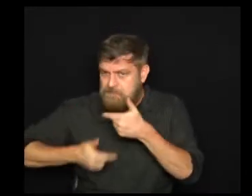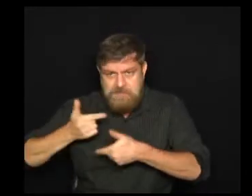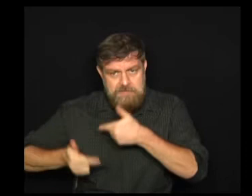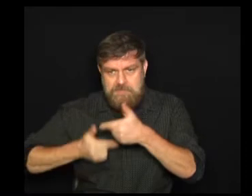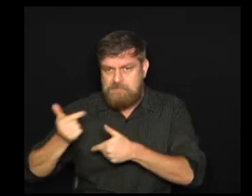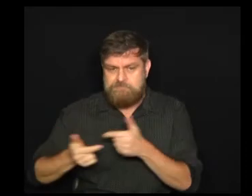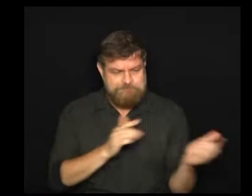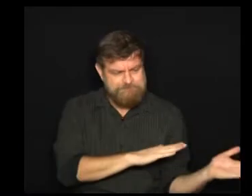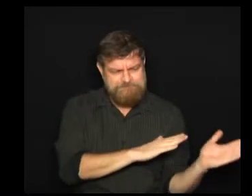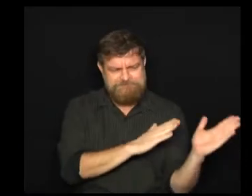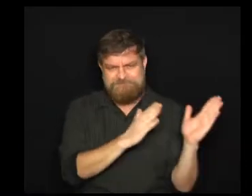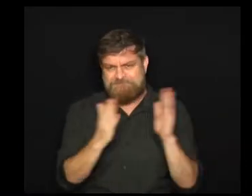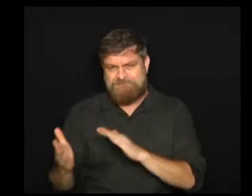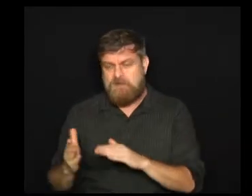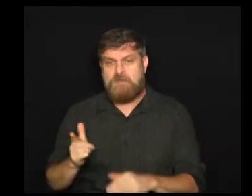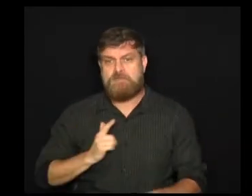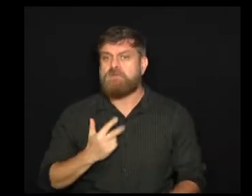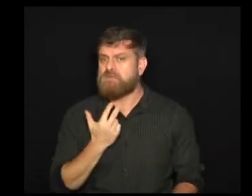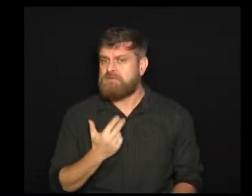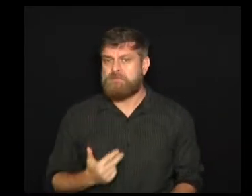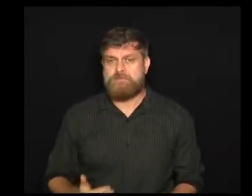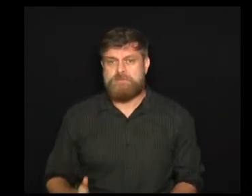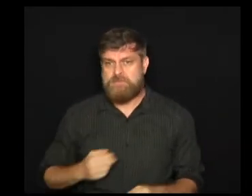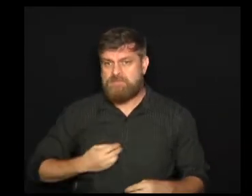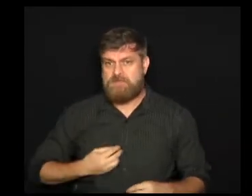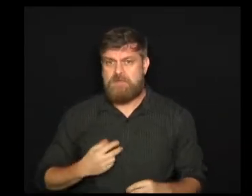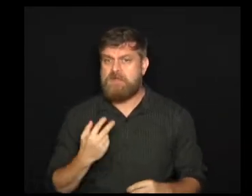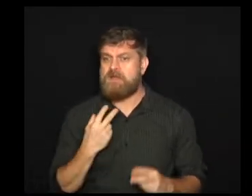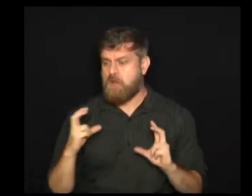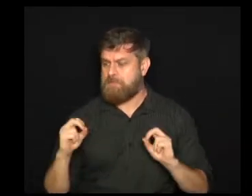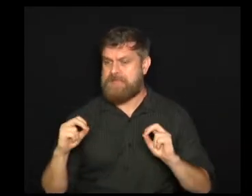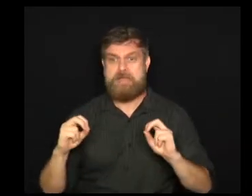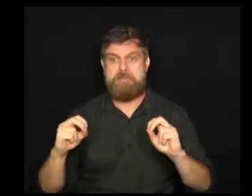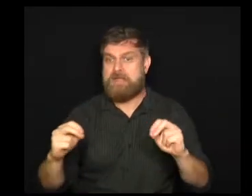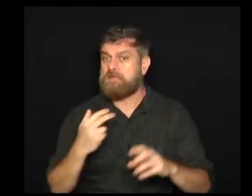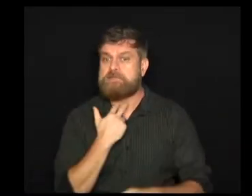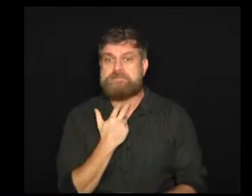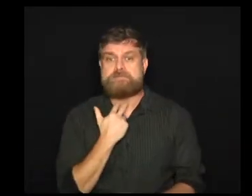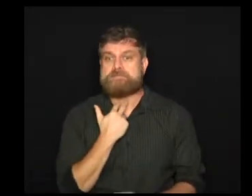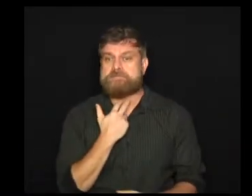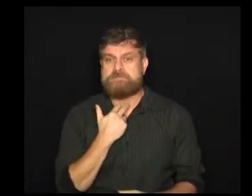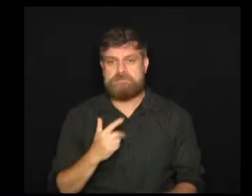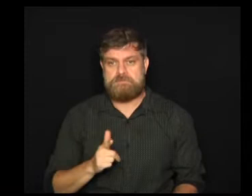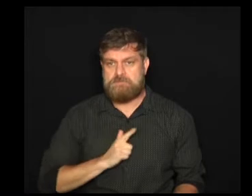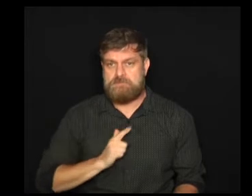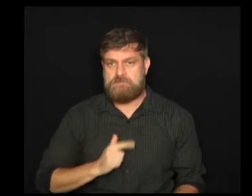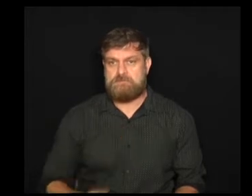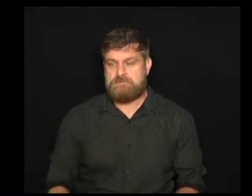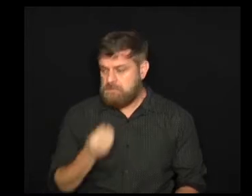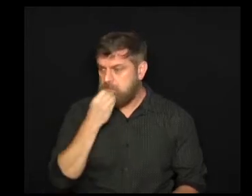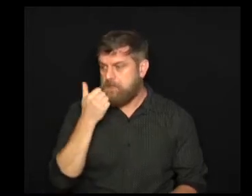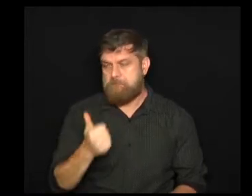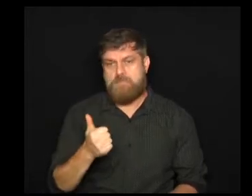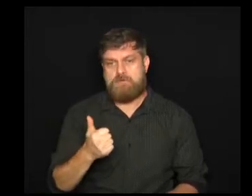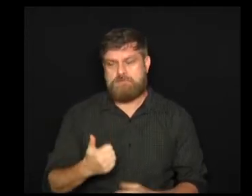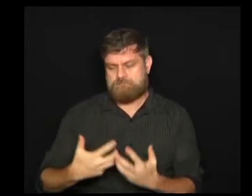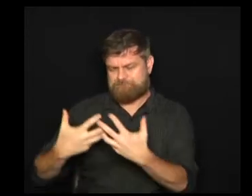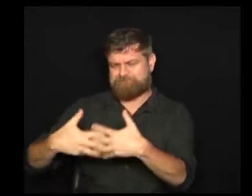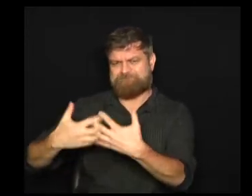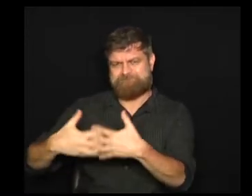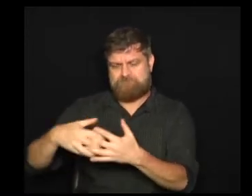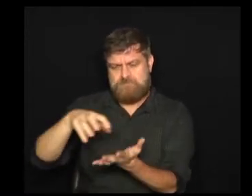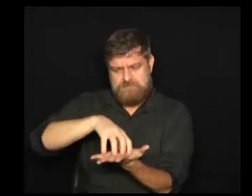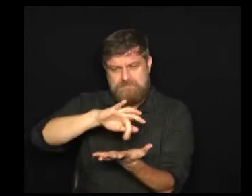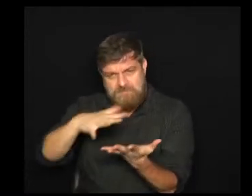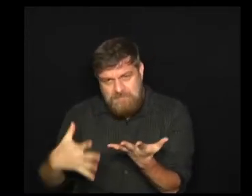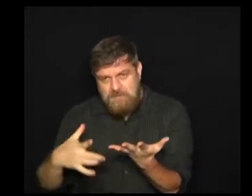ficam o dia todo com ocupação, com agendas externas. E ainda bem, né, que o serviço está sendo